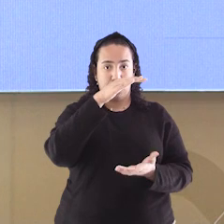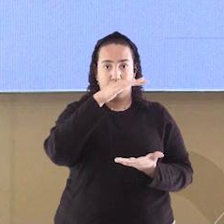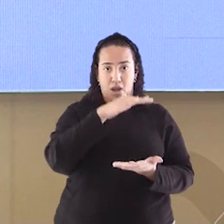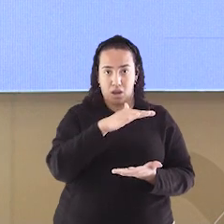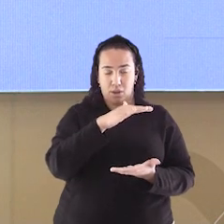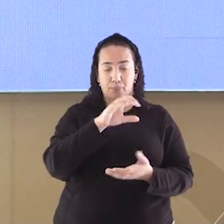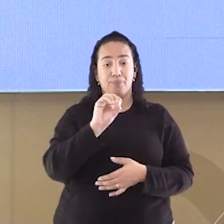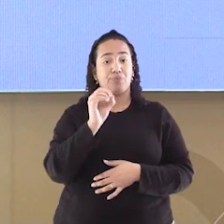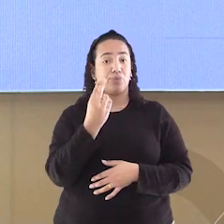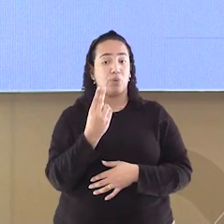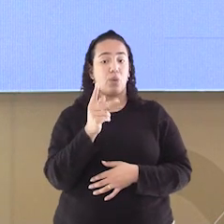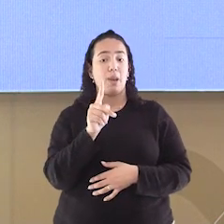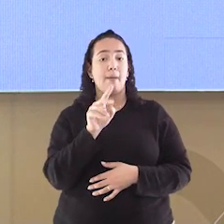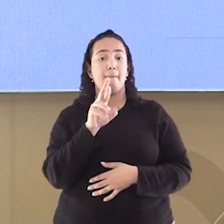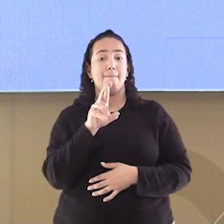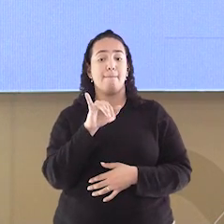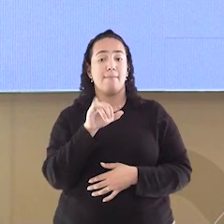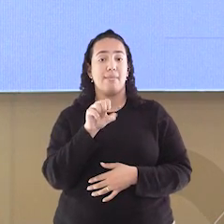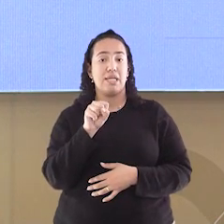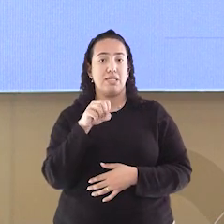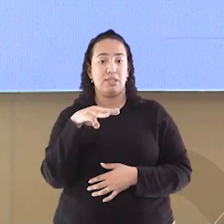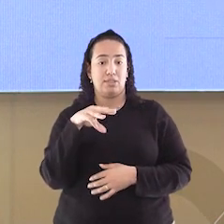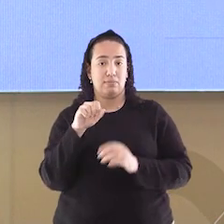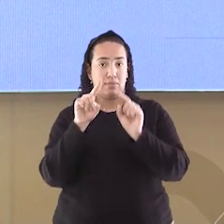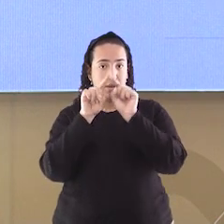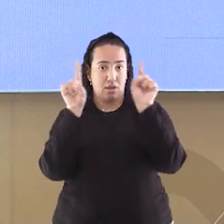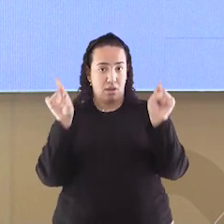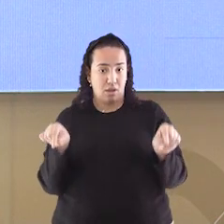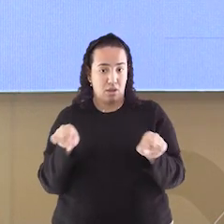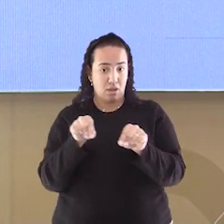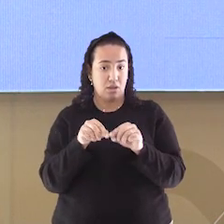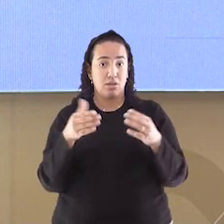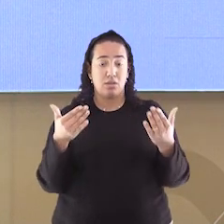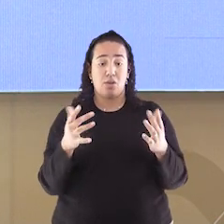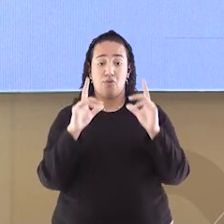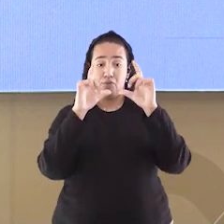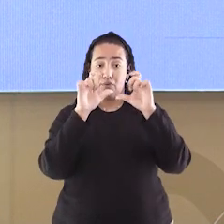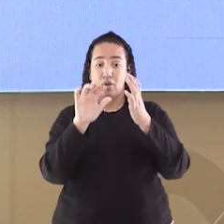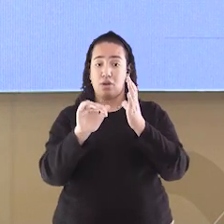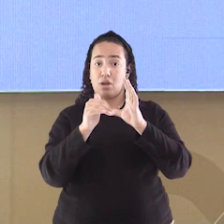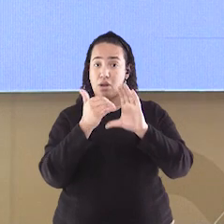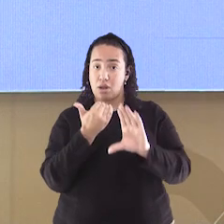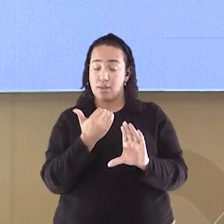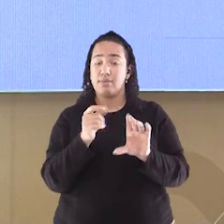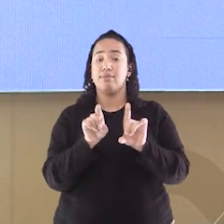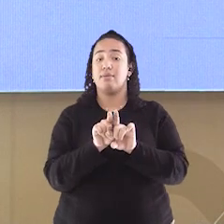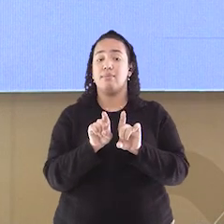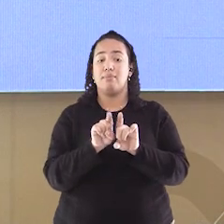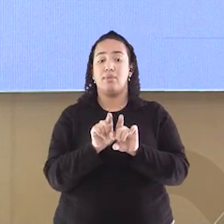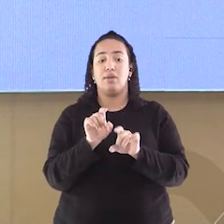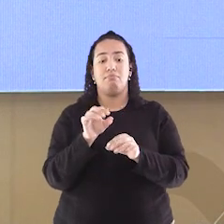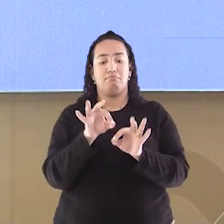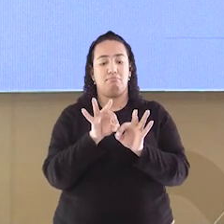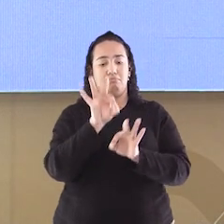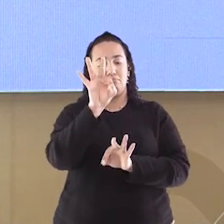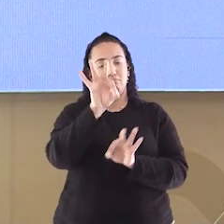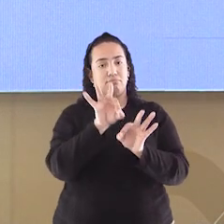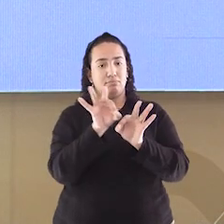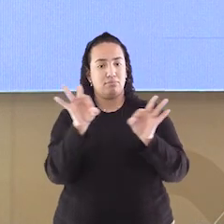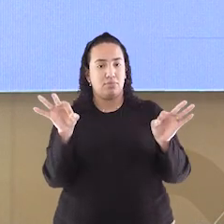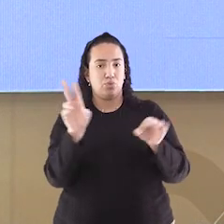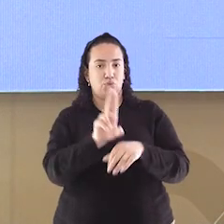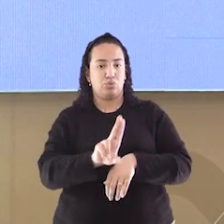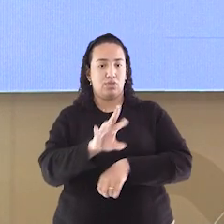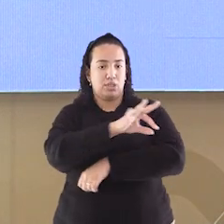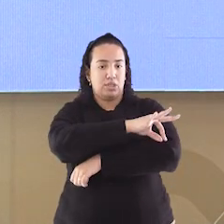quadrada. Tire fotos dessas figuras e depois meça com o auxílio de uma régua suas dimensões.